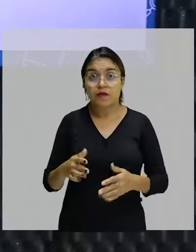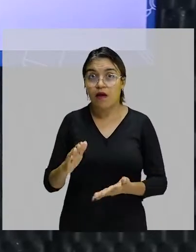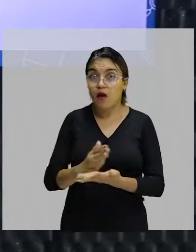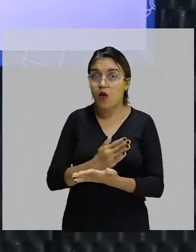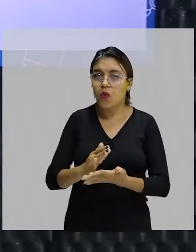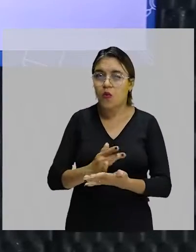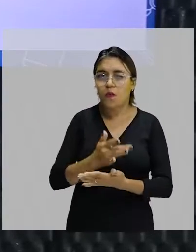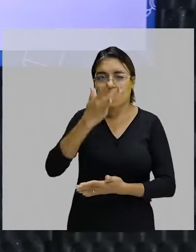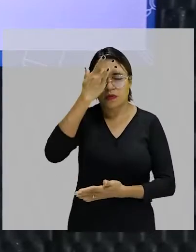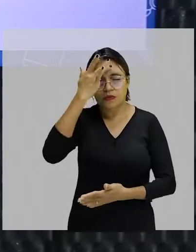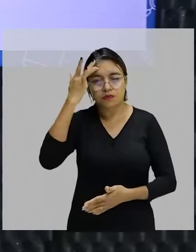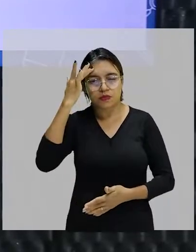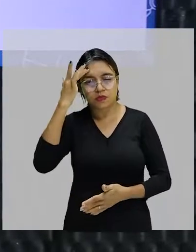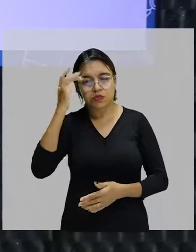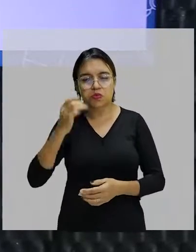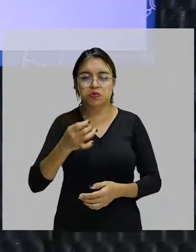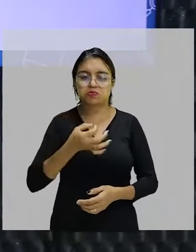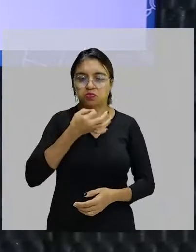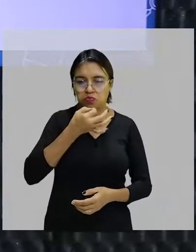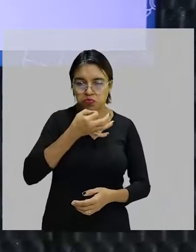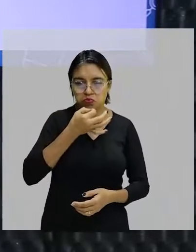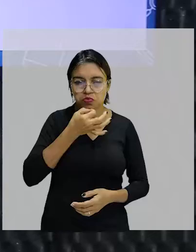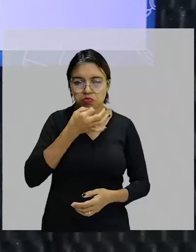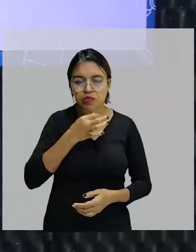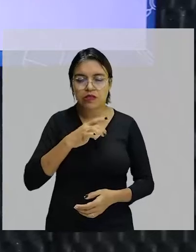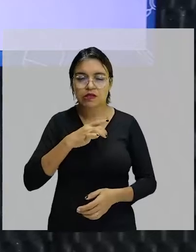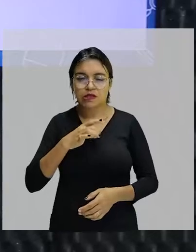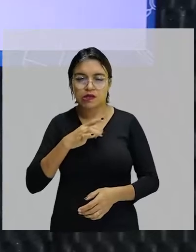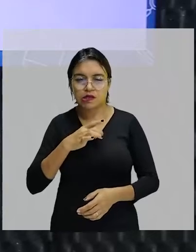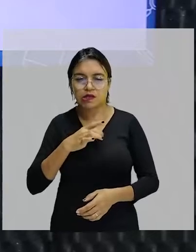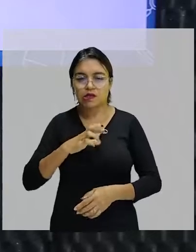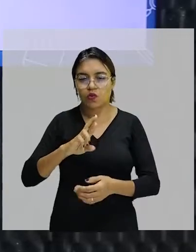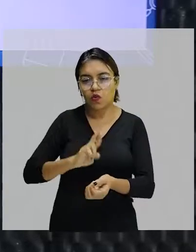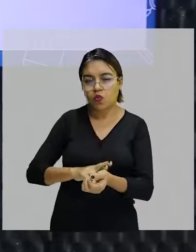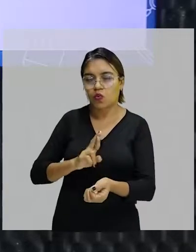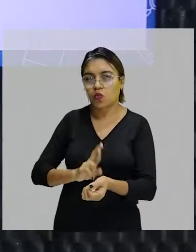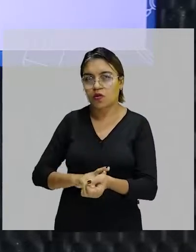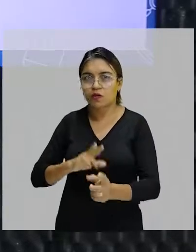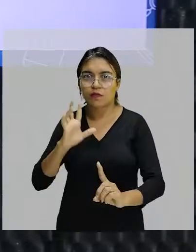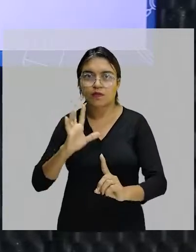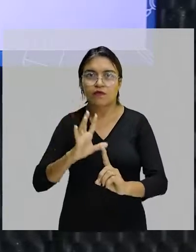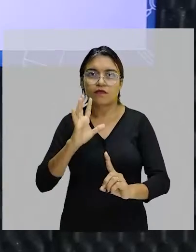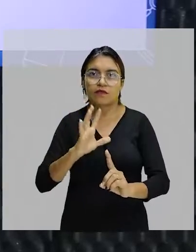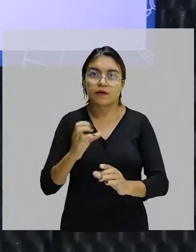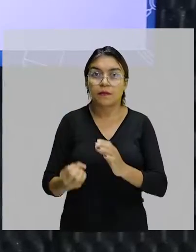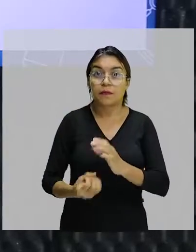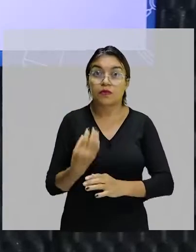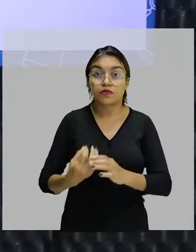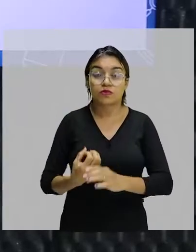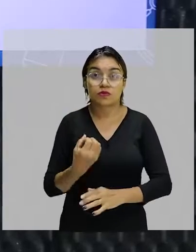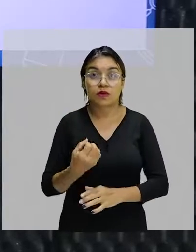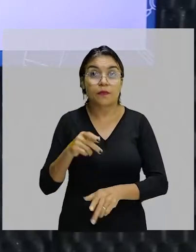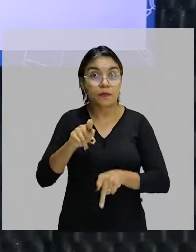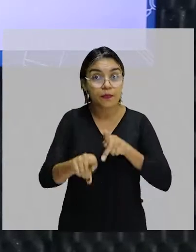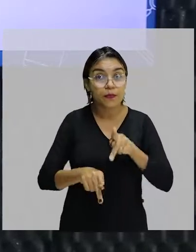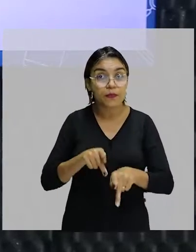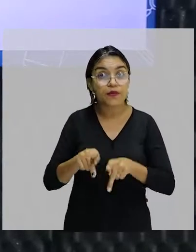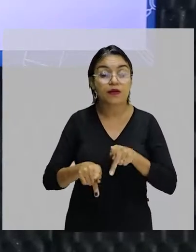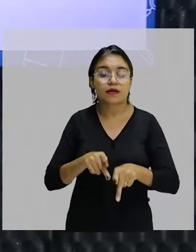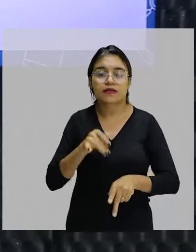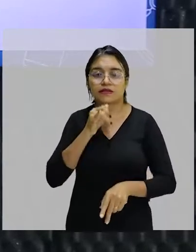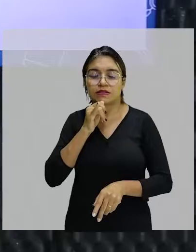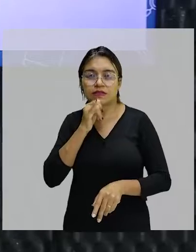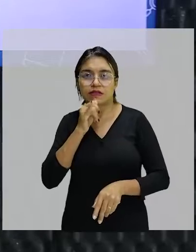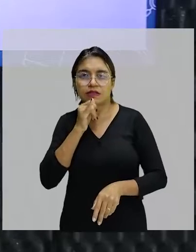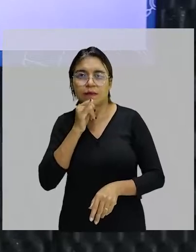é produzido localmente, ele tem influência de produções populares, como, por exemplo, o próprio ritmo do Bumba